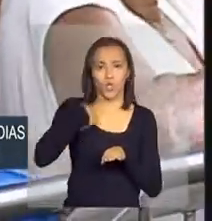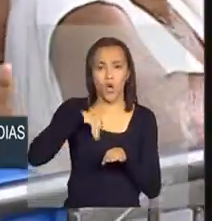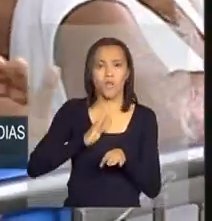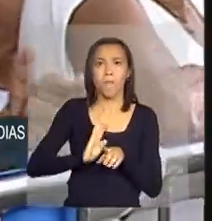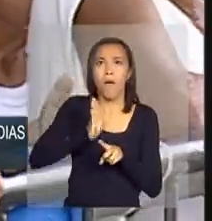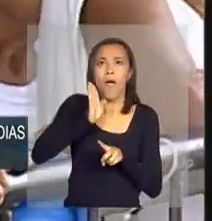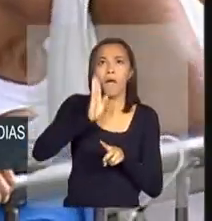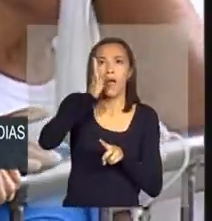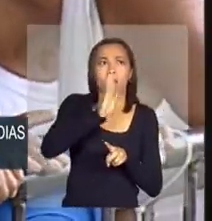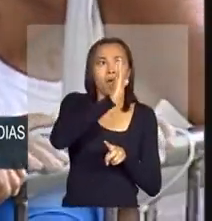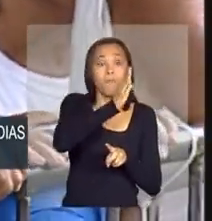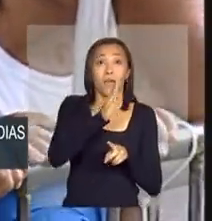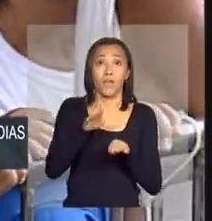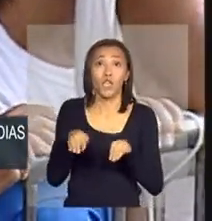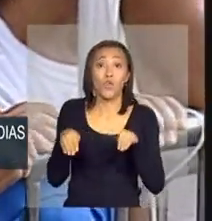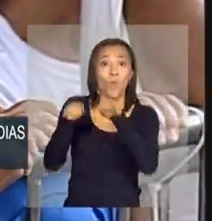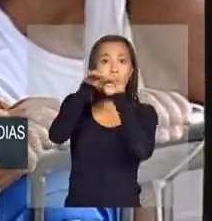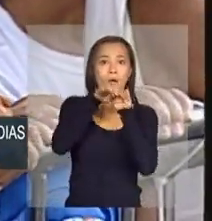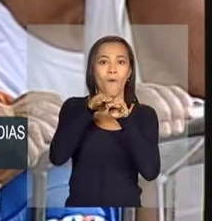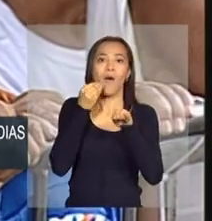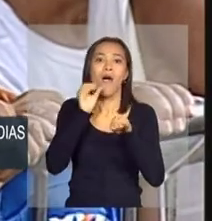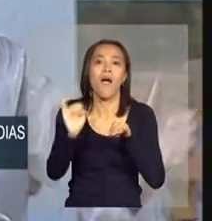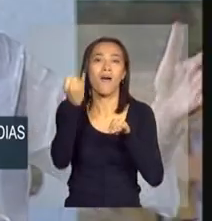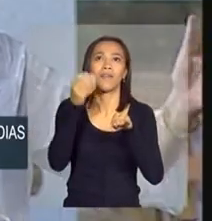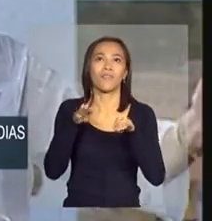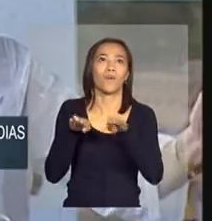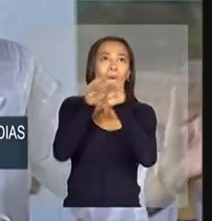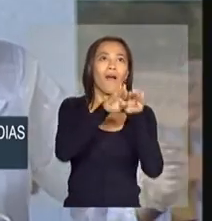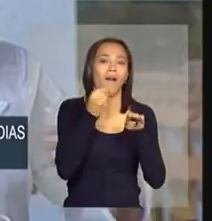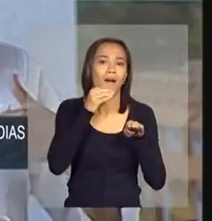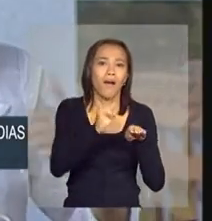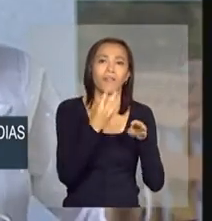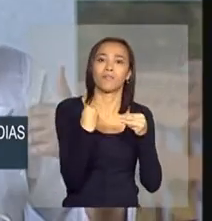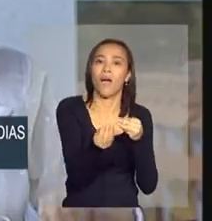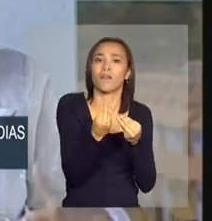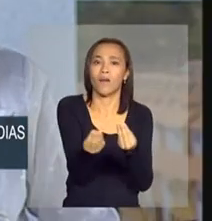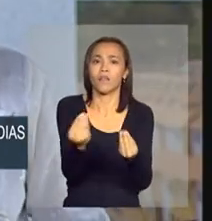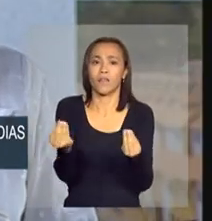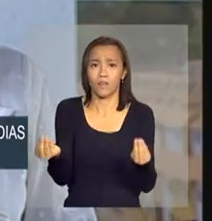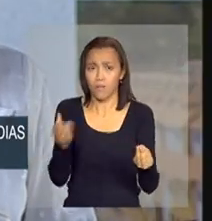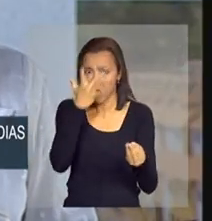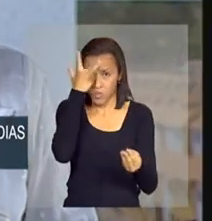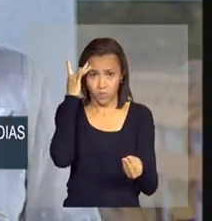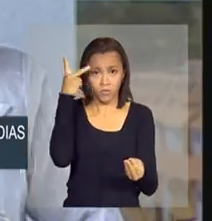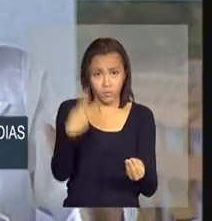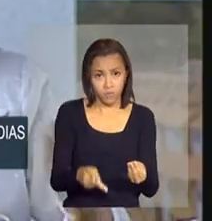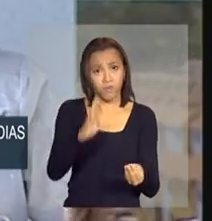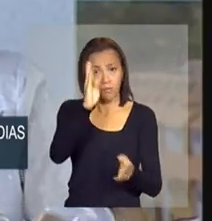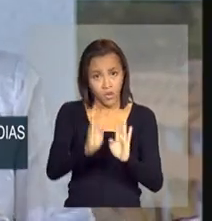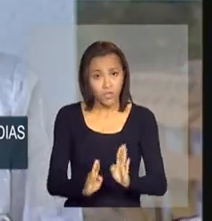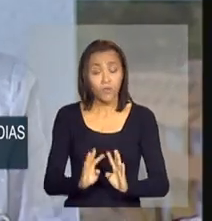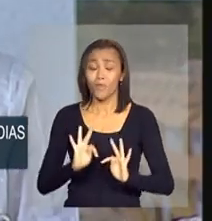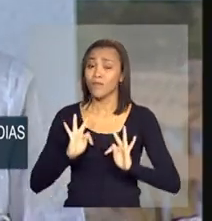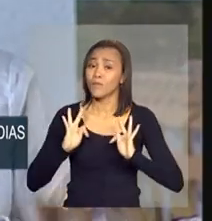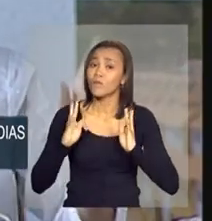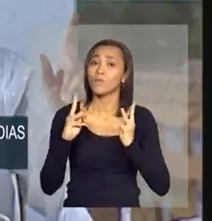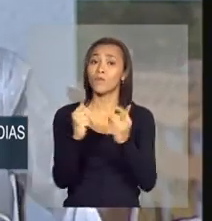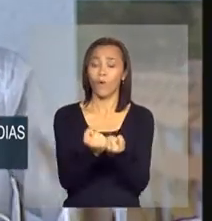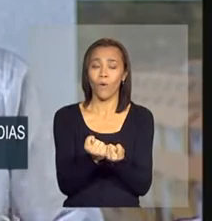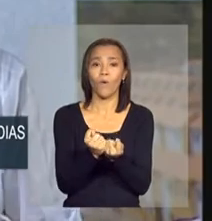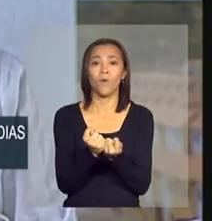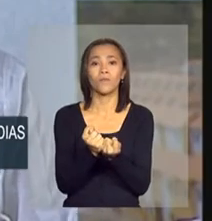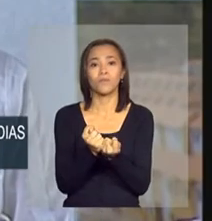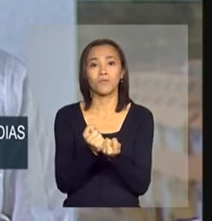tiver quanto mais igualdade de oportunidades nós dermos para brasileiros e brasileiras todos nós